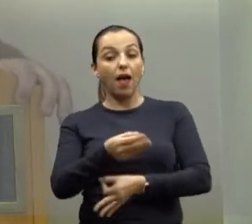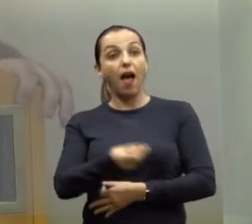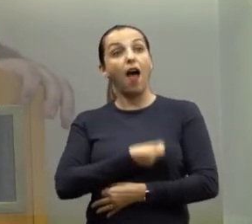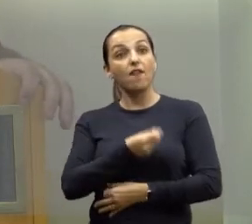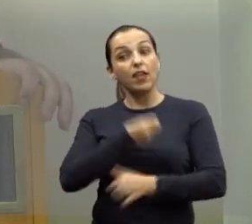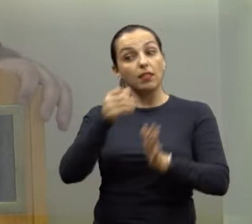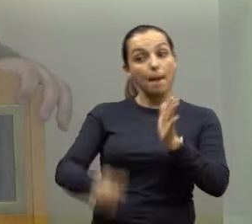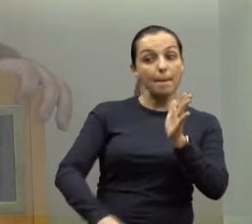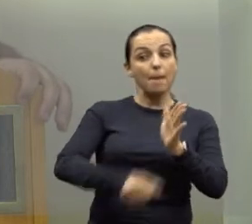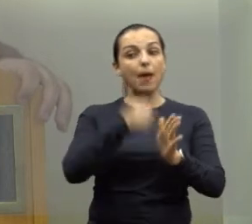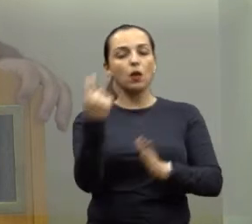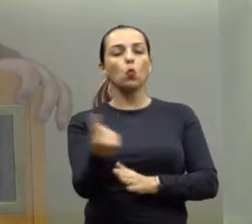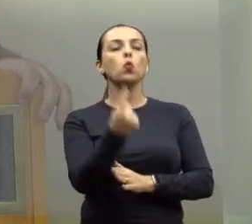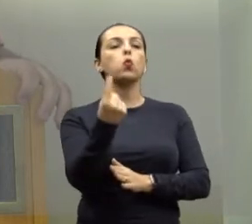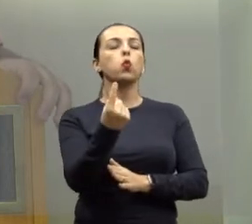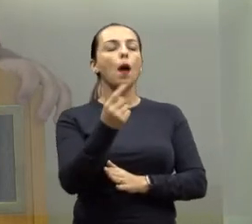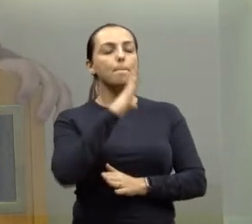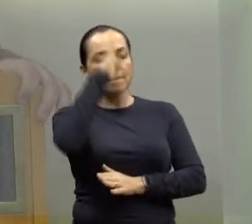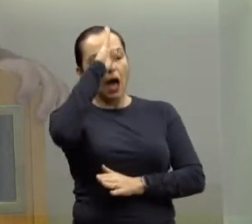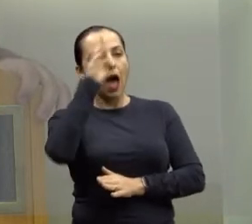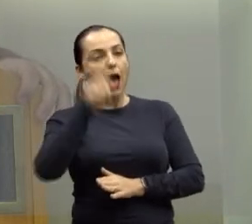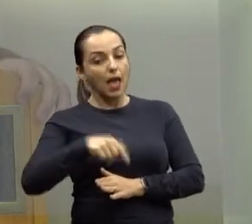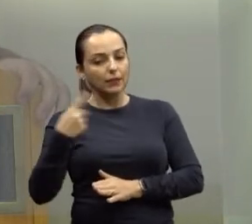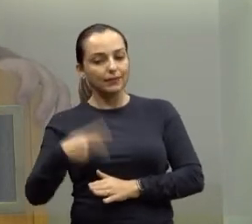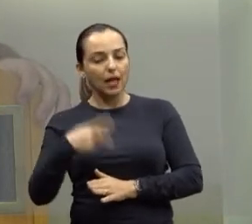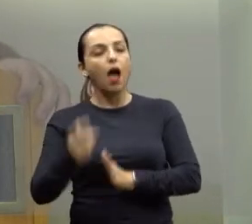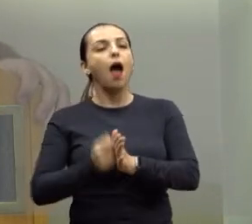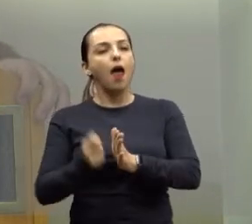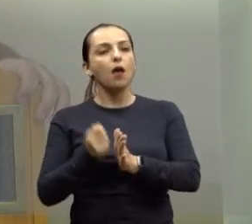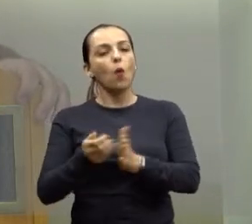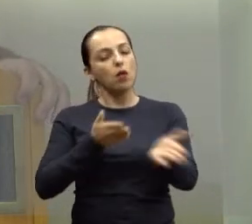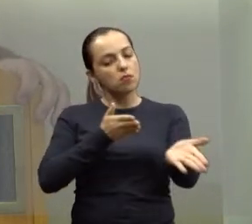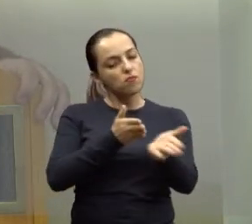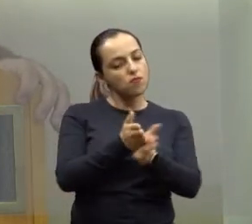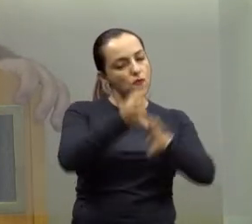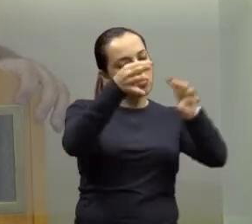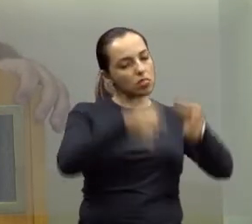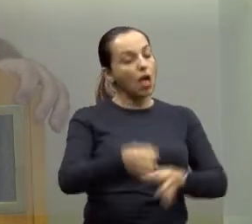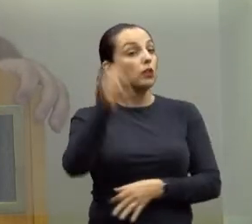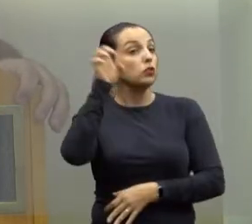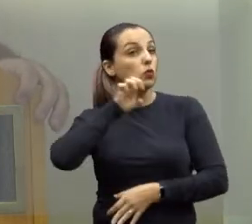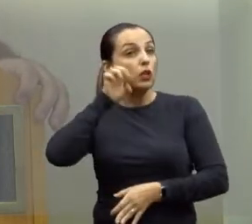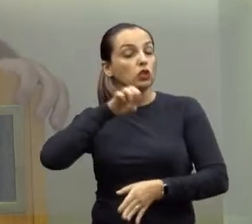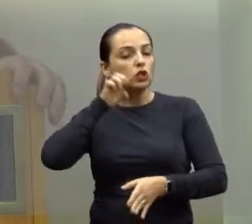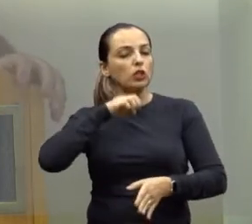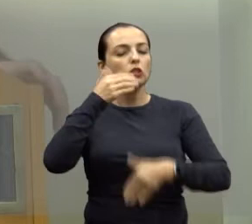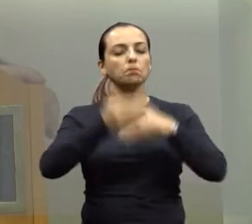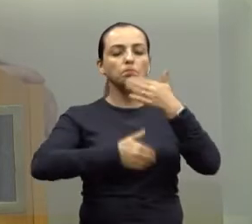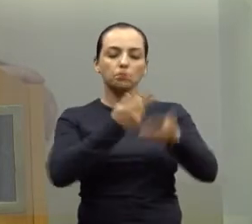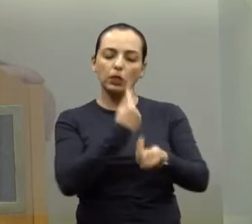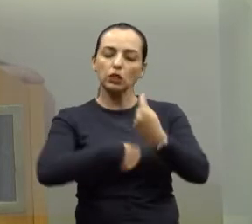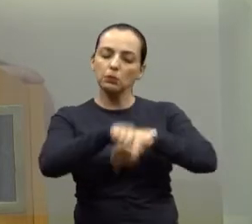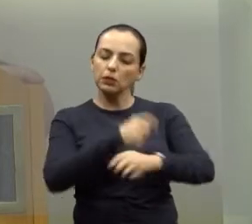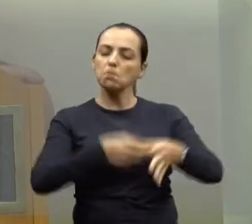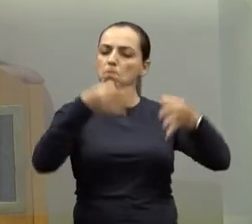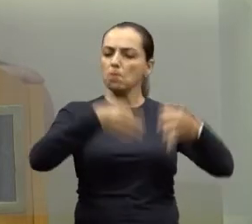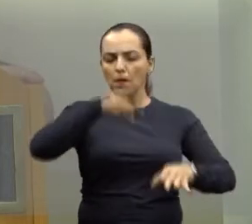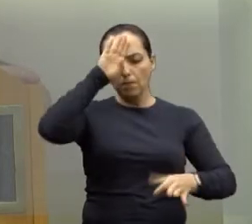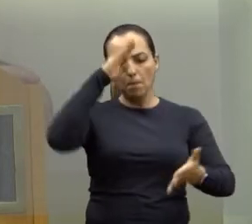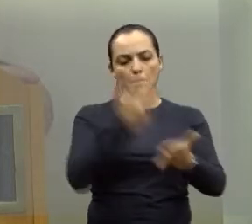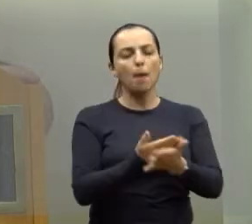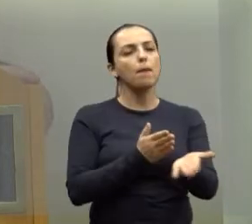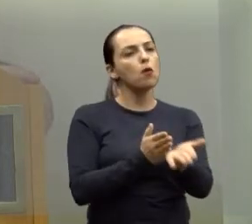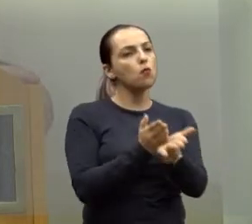é tá em primeiro lugar eu acho que a Araraquara tomou caminho certo perfeita Edinho tem conduzindo muito bem a nossa cidade dá muita confiança para